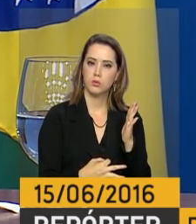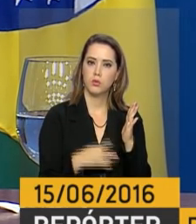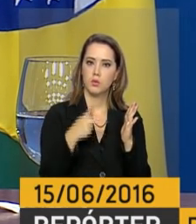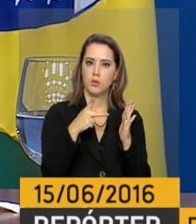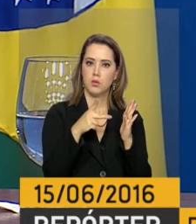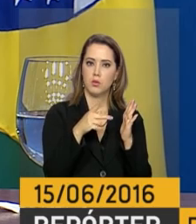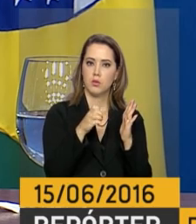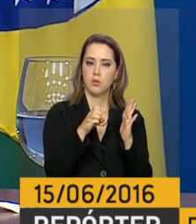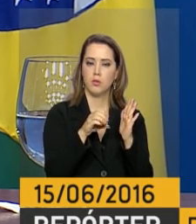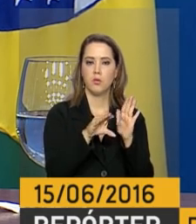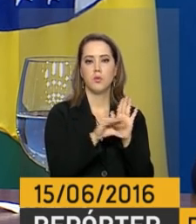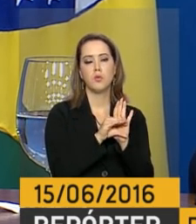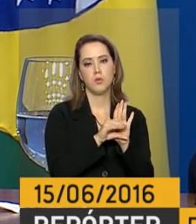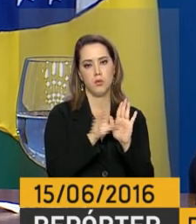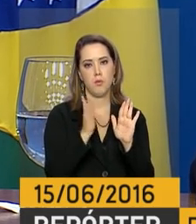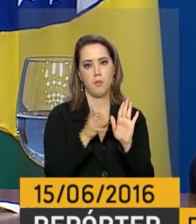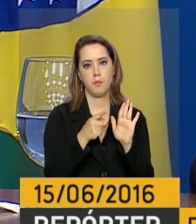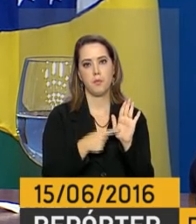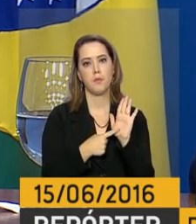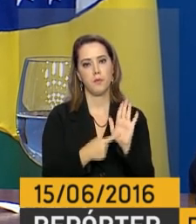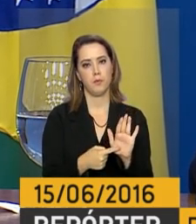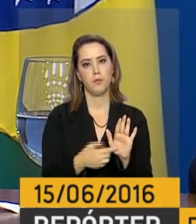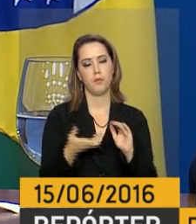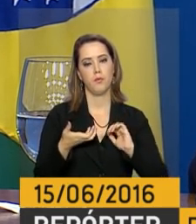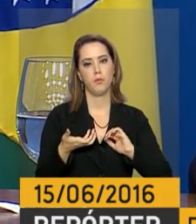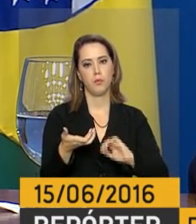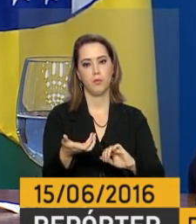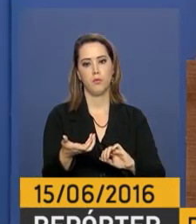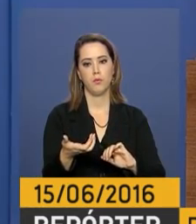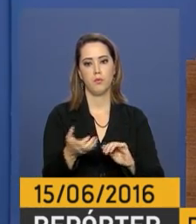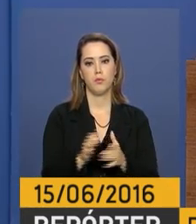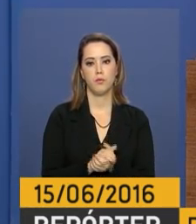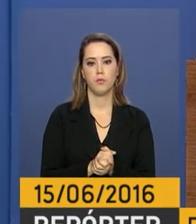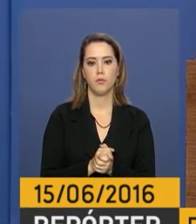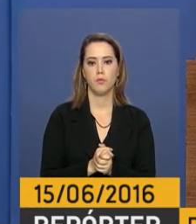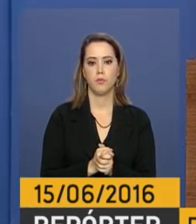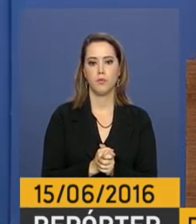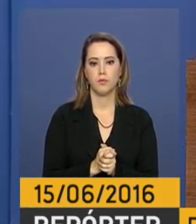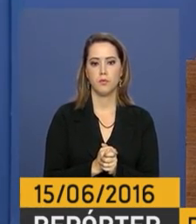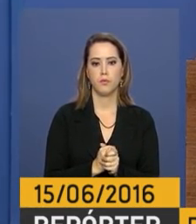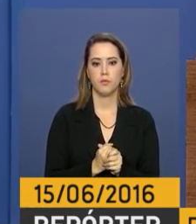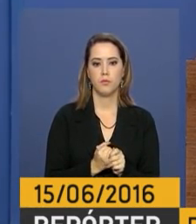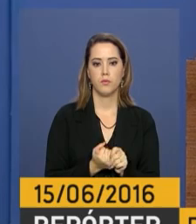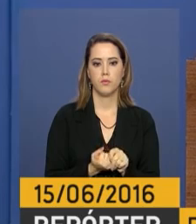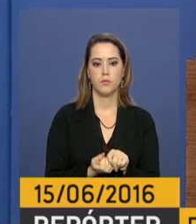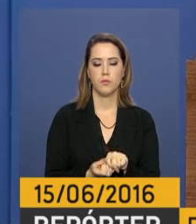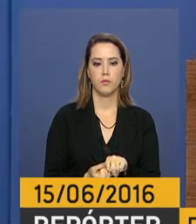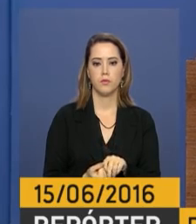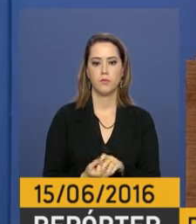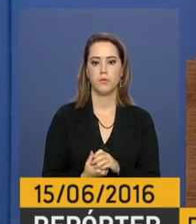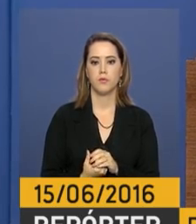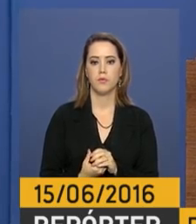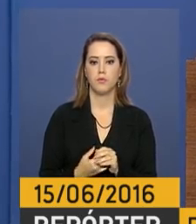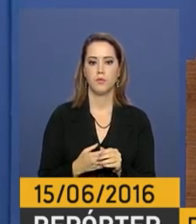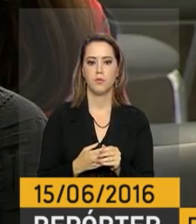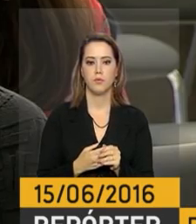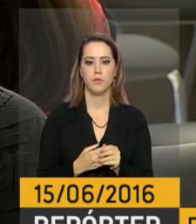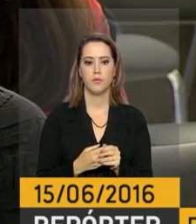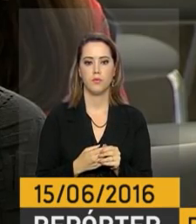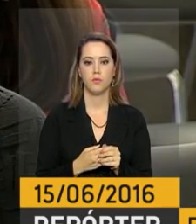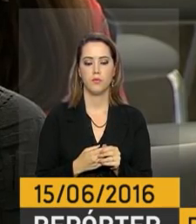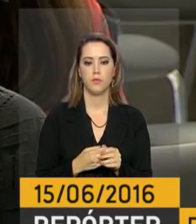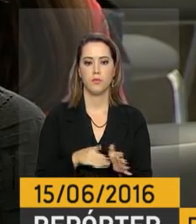PEC apresentada nessa proposta pelo Congresso Nacional. Marta Bec, o Globo. Eh,